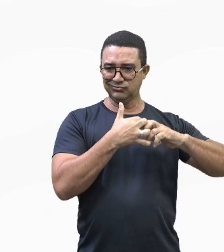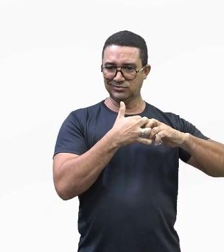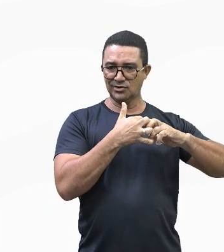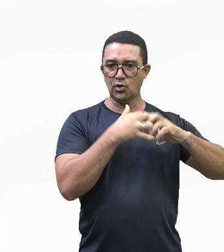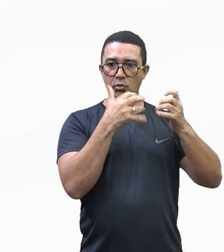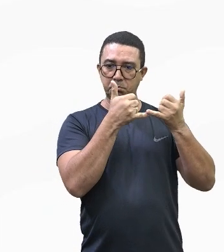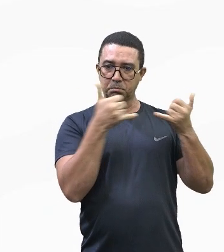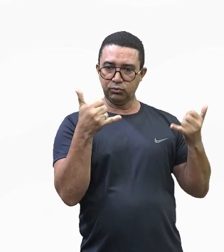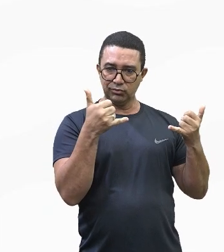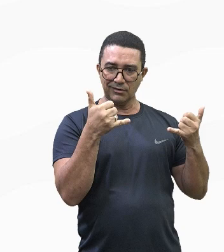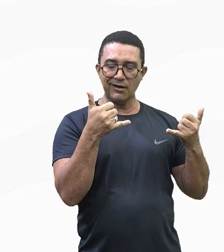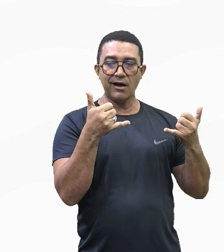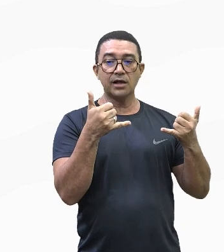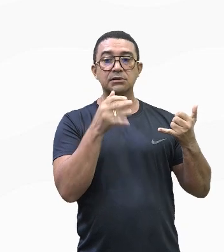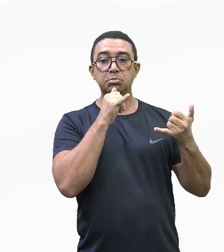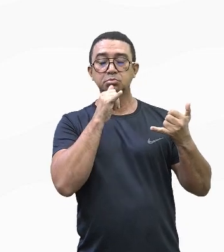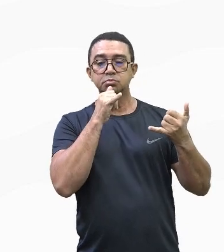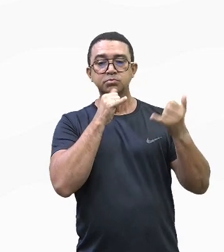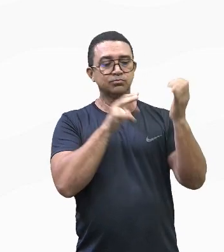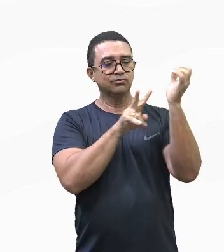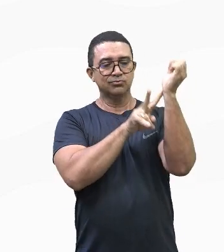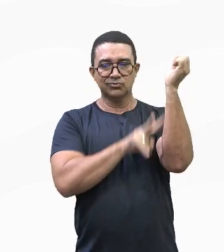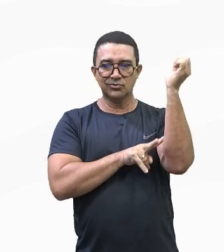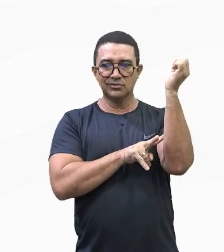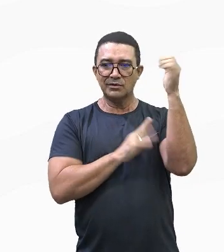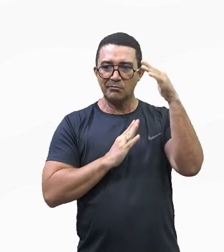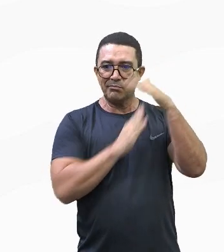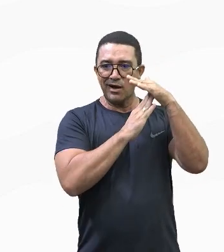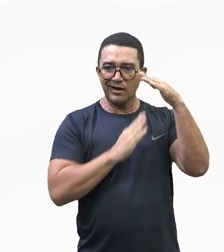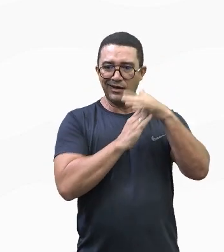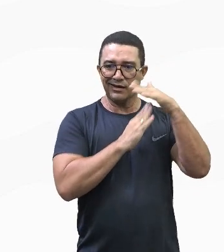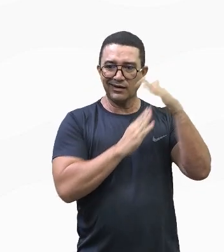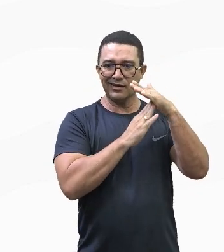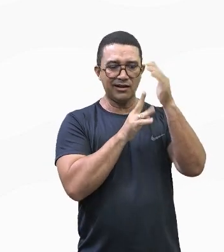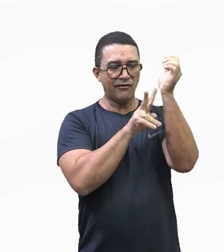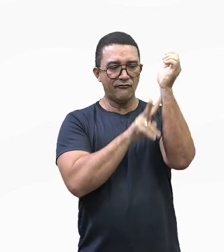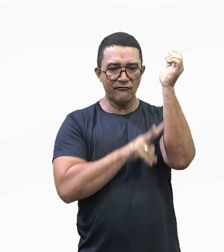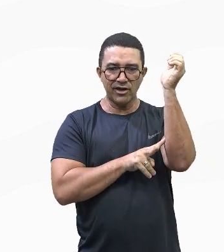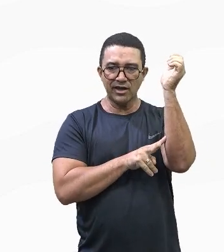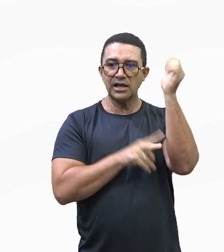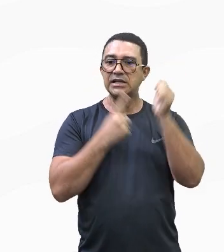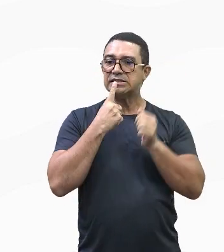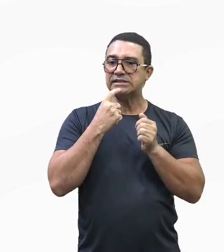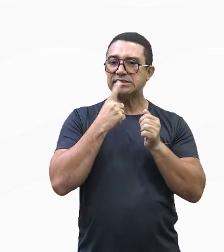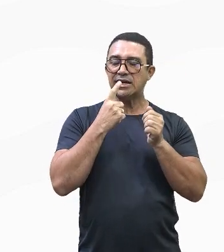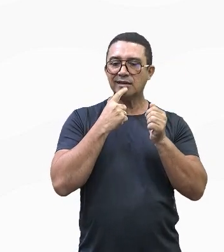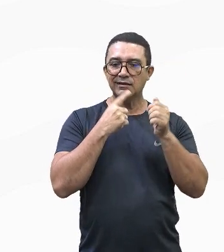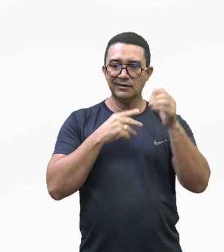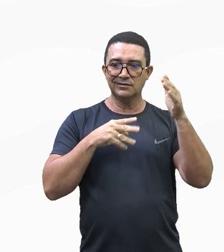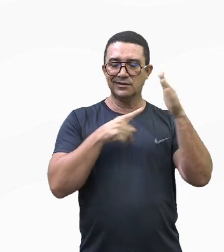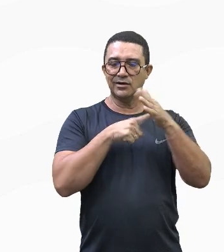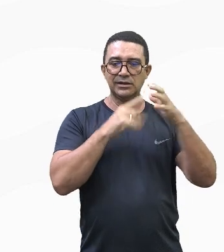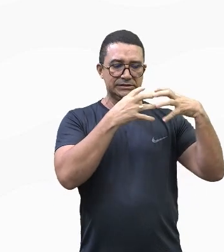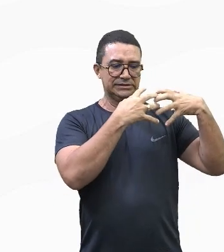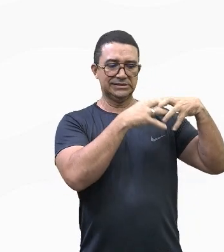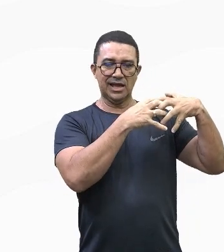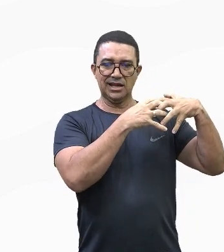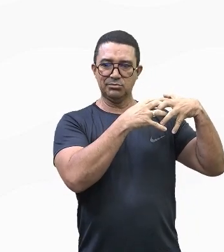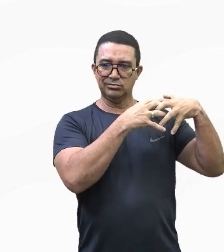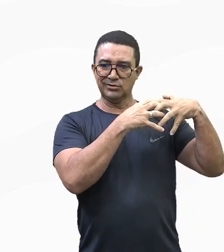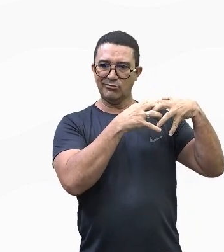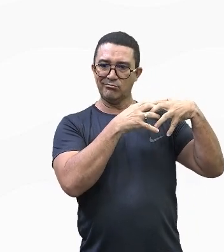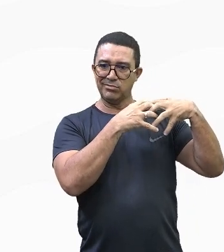que levam sangue ao cérebro entopem ou se rompem, provocando paralisia da área cerebral que